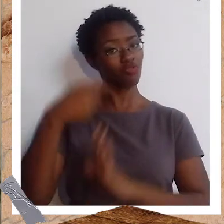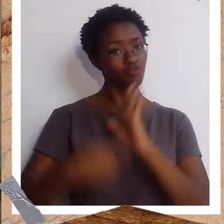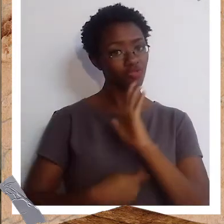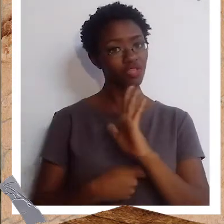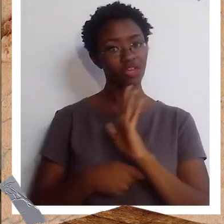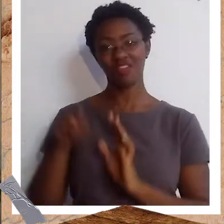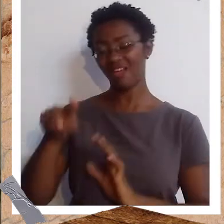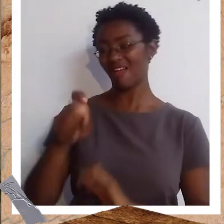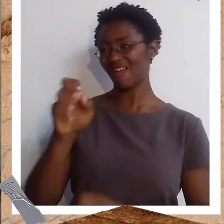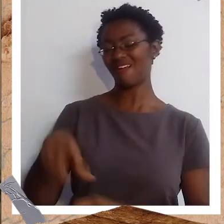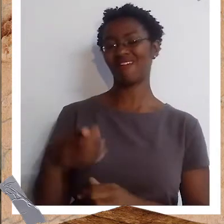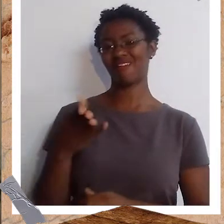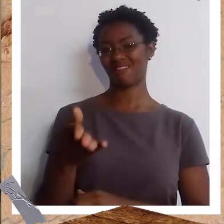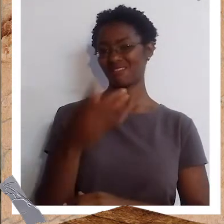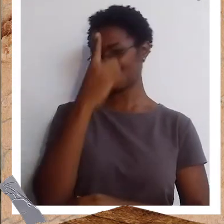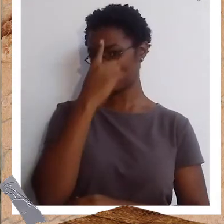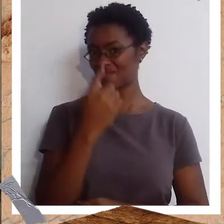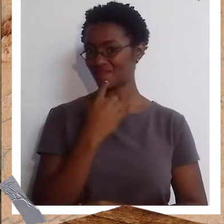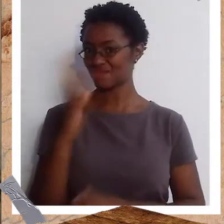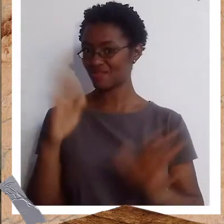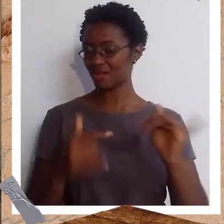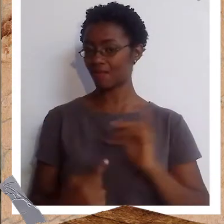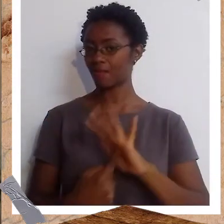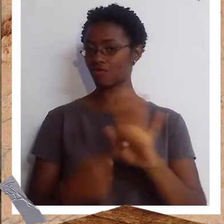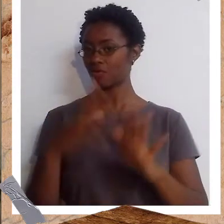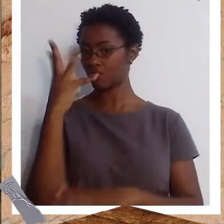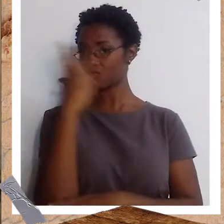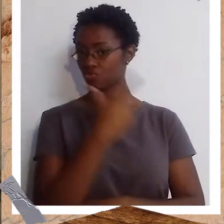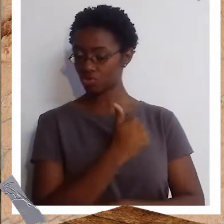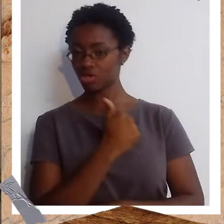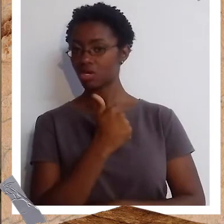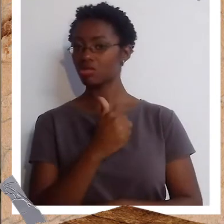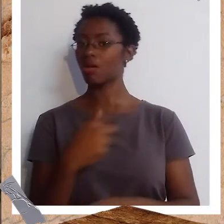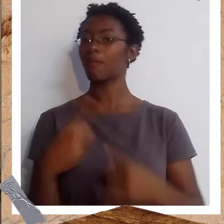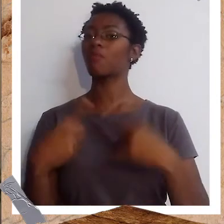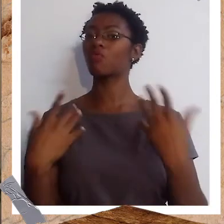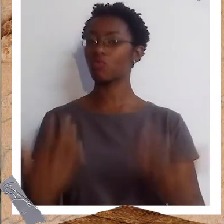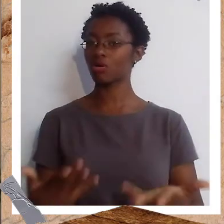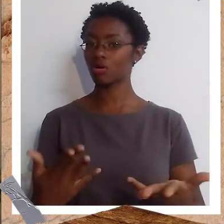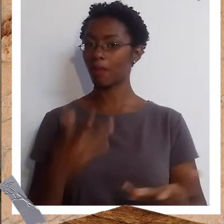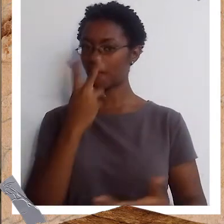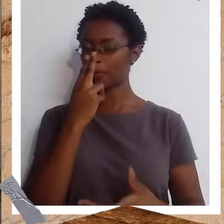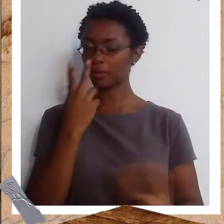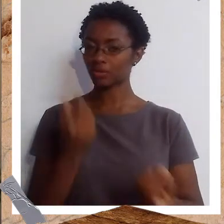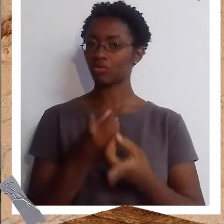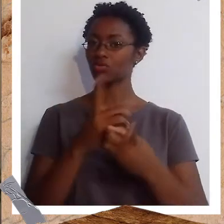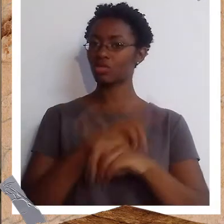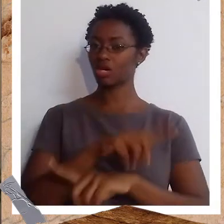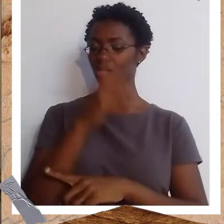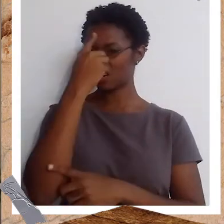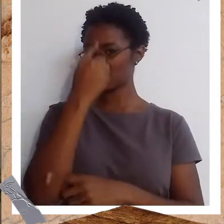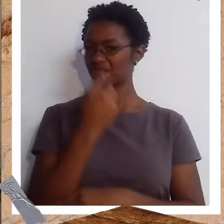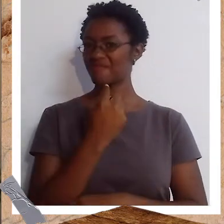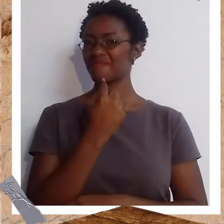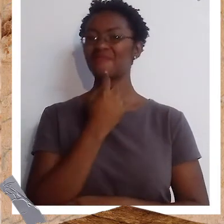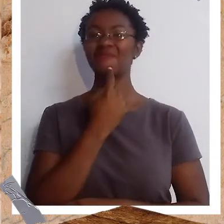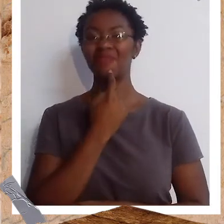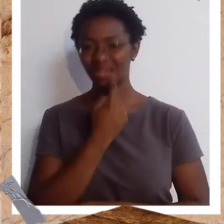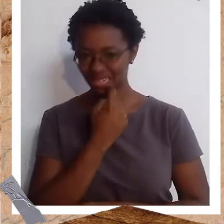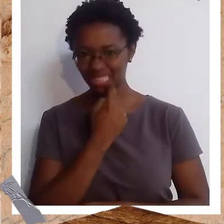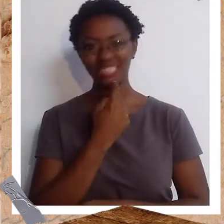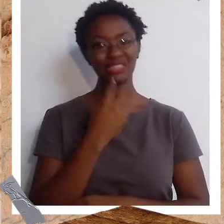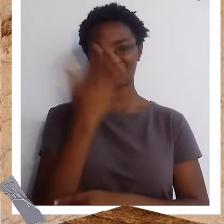disso que se trata. E essa imagem que você traz é muito bonita porque ela contradiz, né, a imagem mais